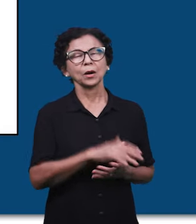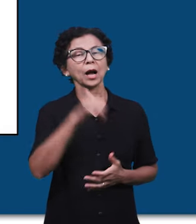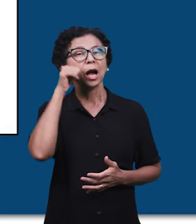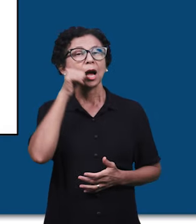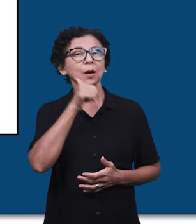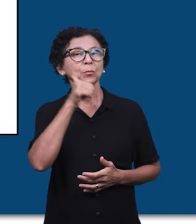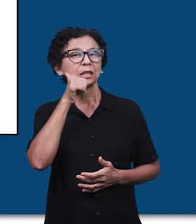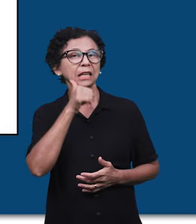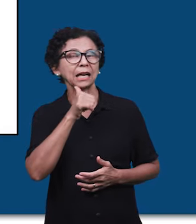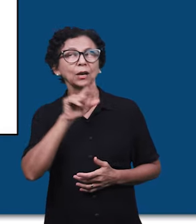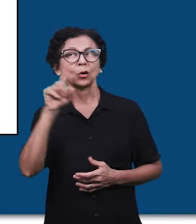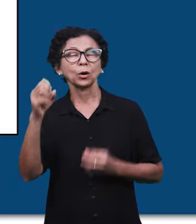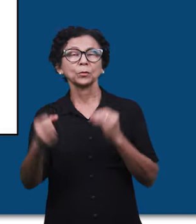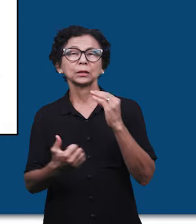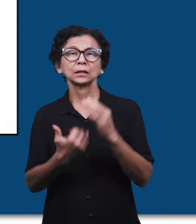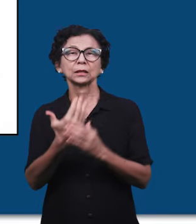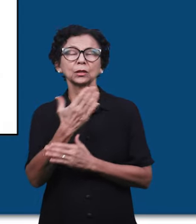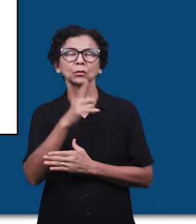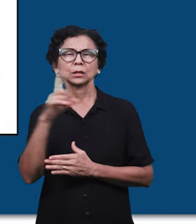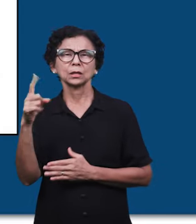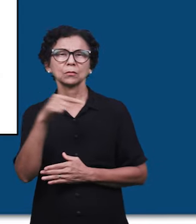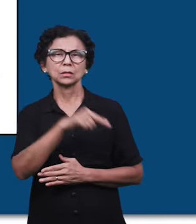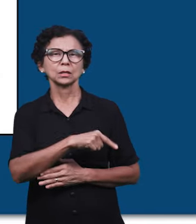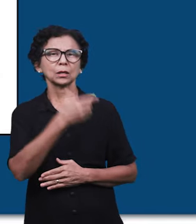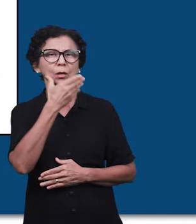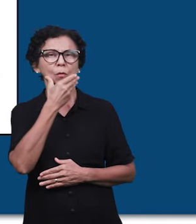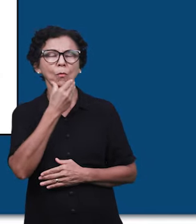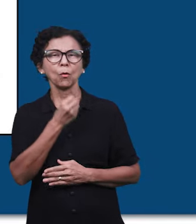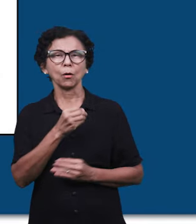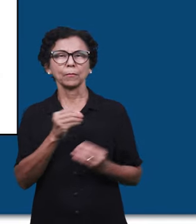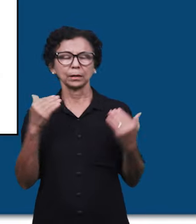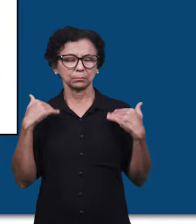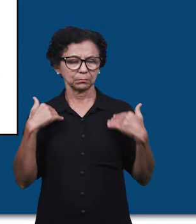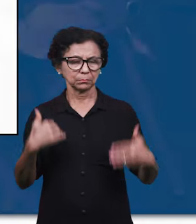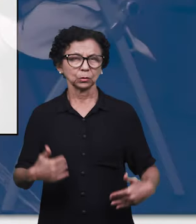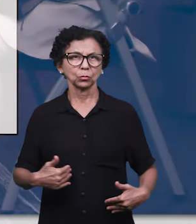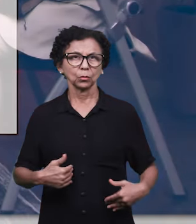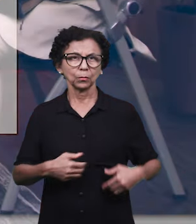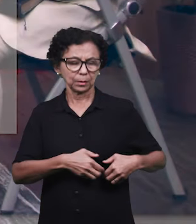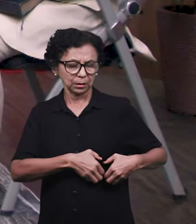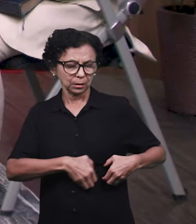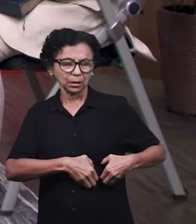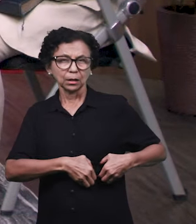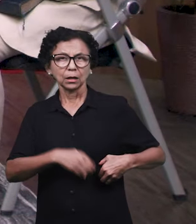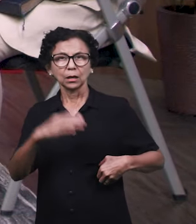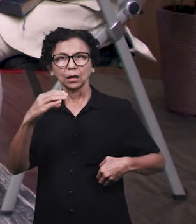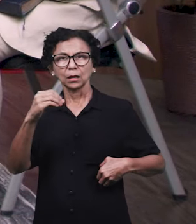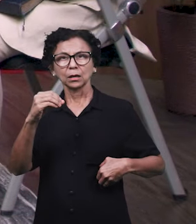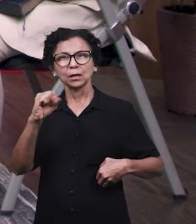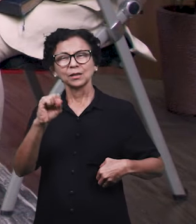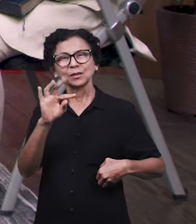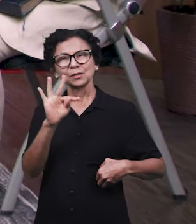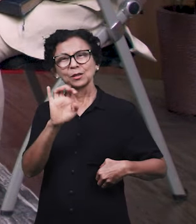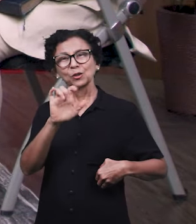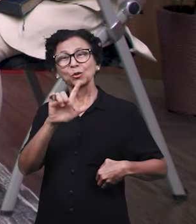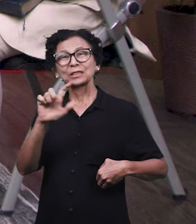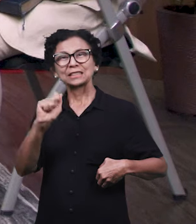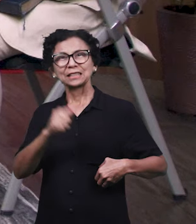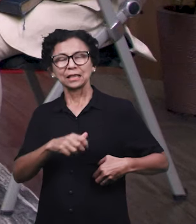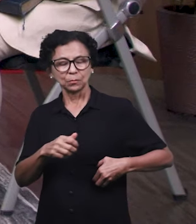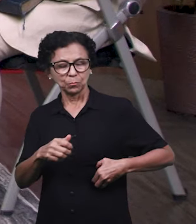mulher. Agora, pastor, né? Por que será que o Senhor escolheu da costela, especificamente, né? A costela, né? Podia pegar qualquer osso,